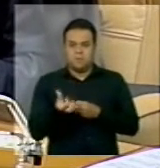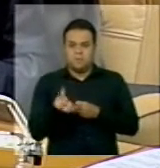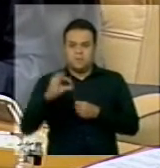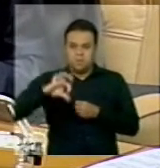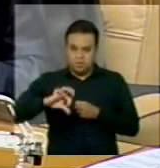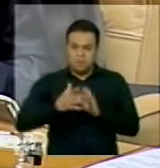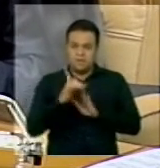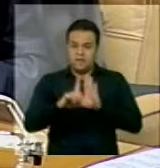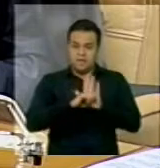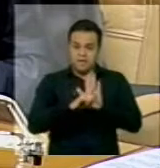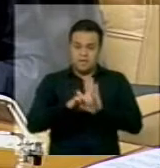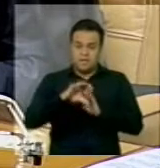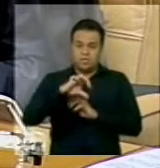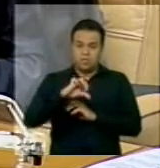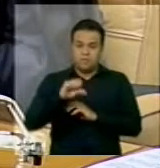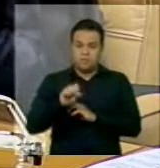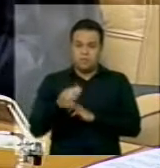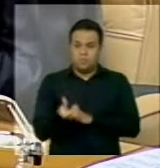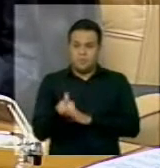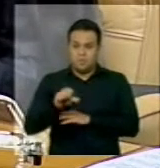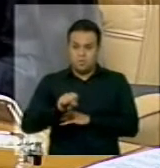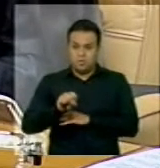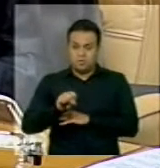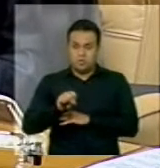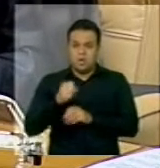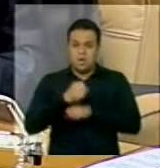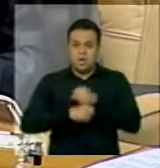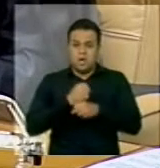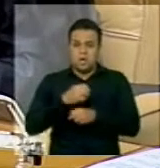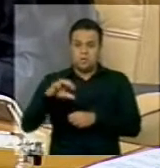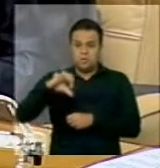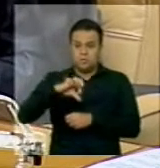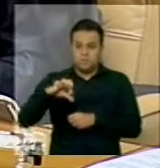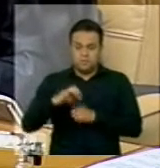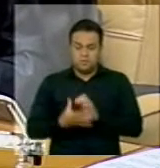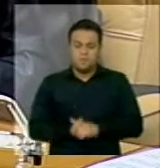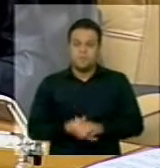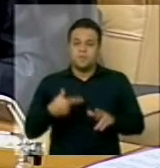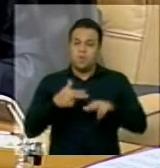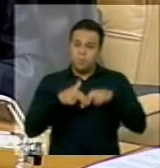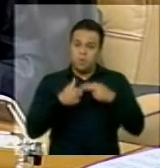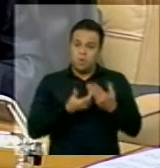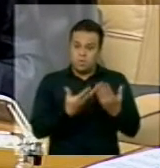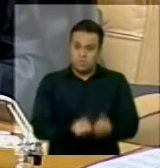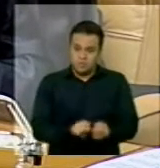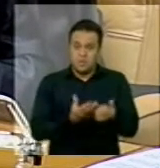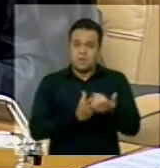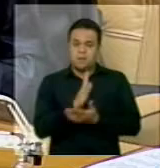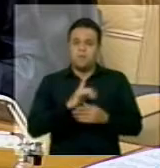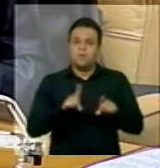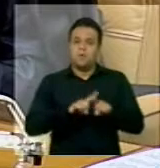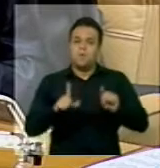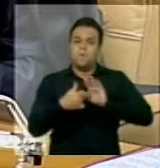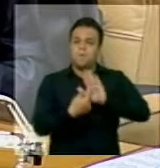sabemos, da Lei 9868 de 99. Por conta dessa adoção, veio aos